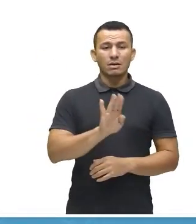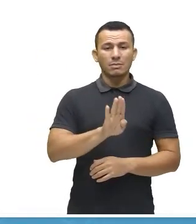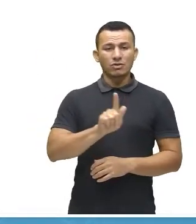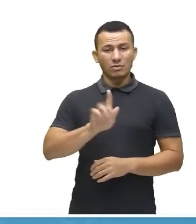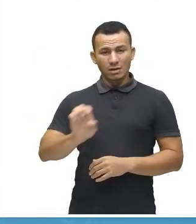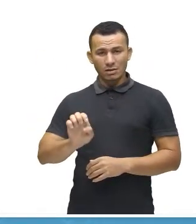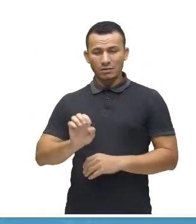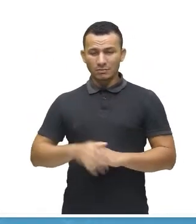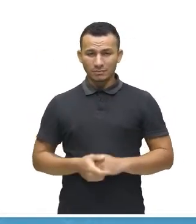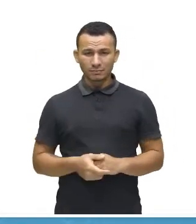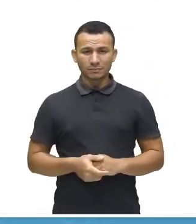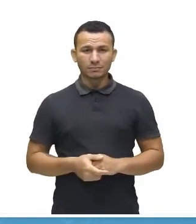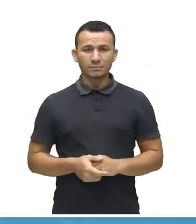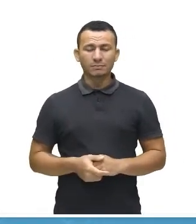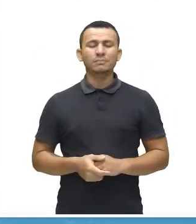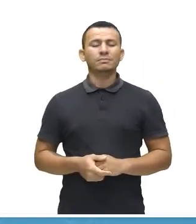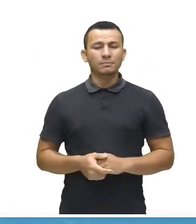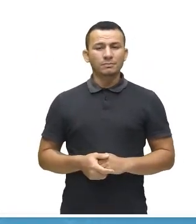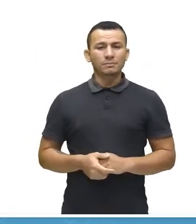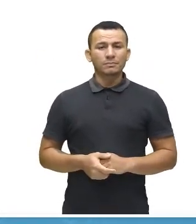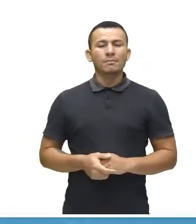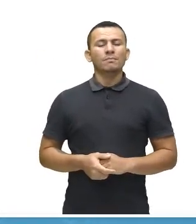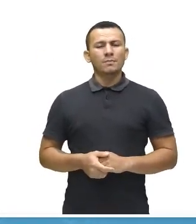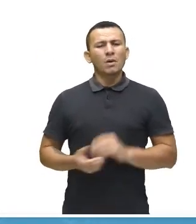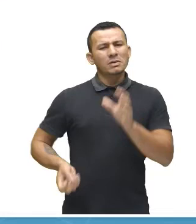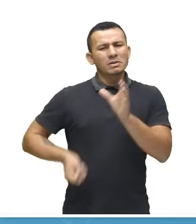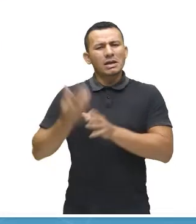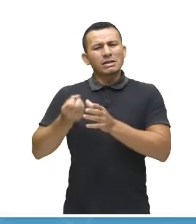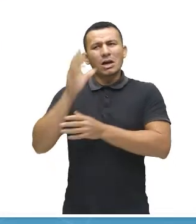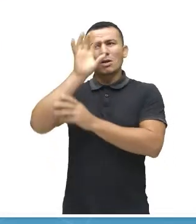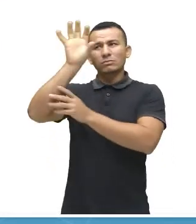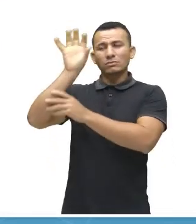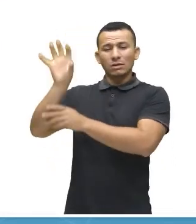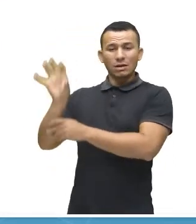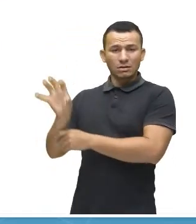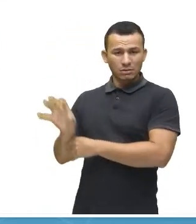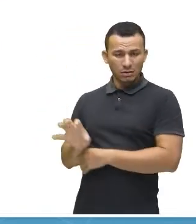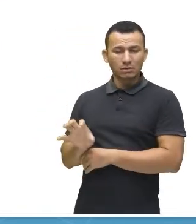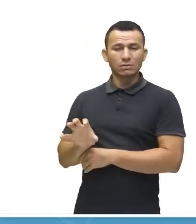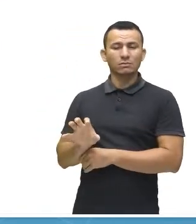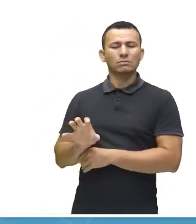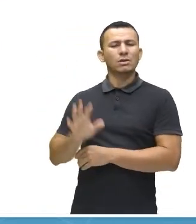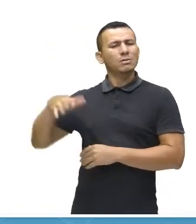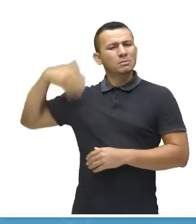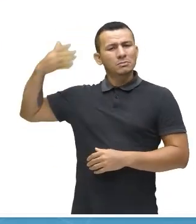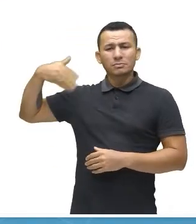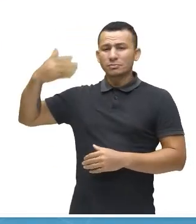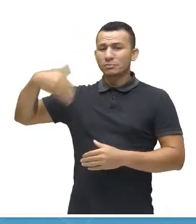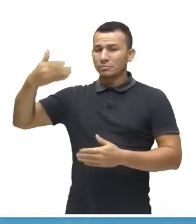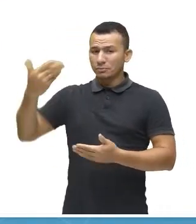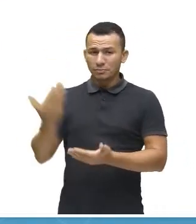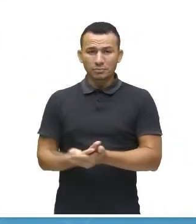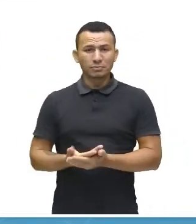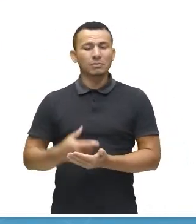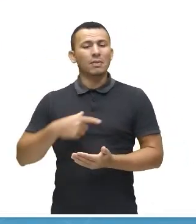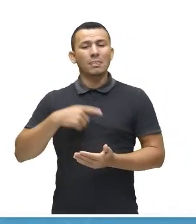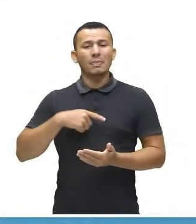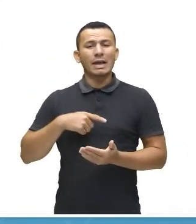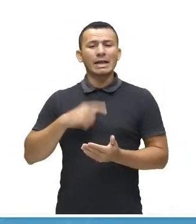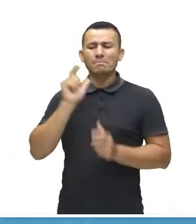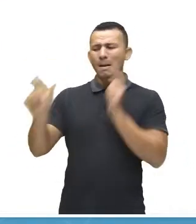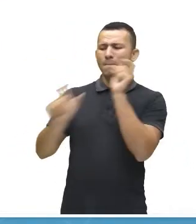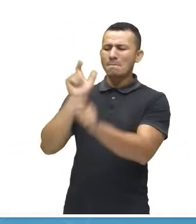turma? Essa regionalização oficial, tá? Ela, com o decorrer do tempo, recebeu muitas